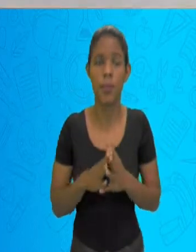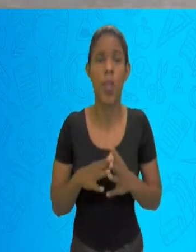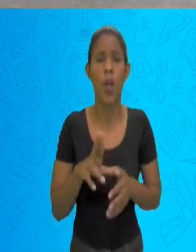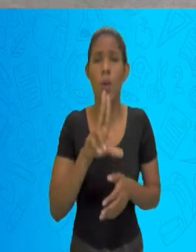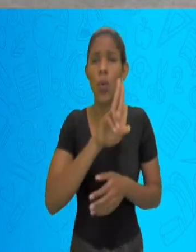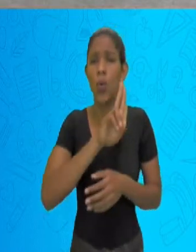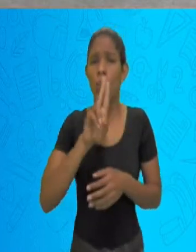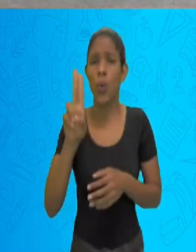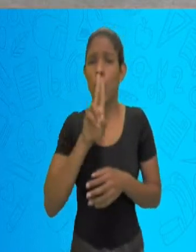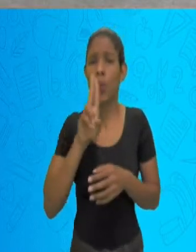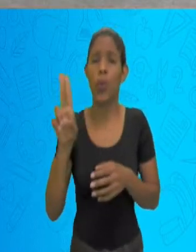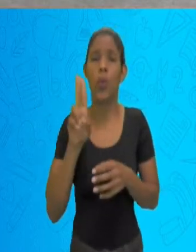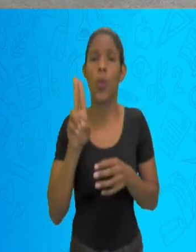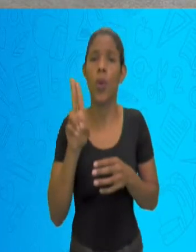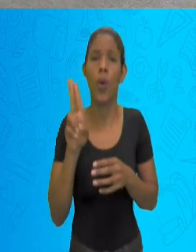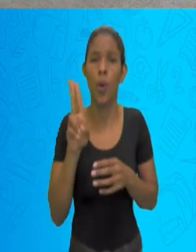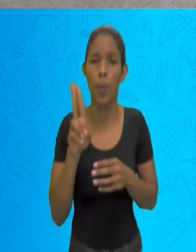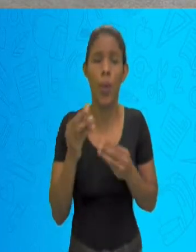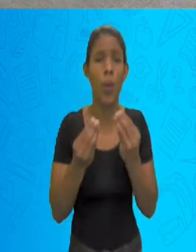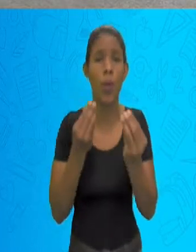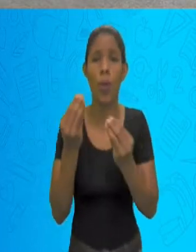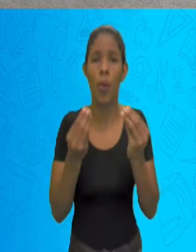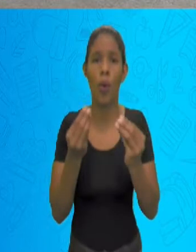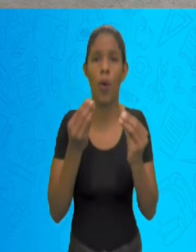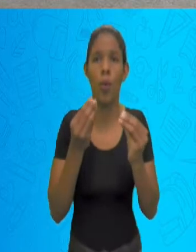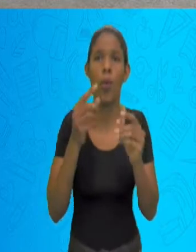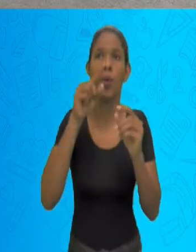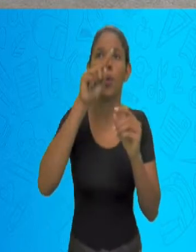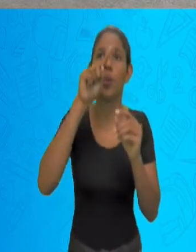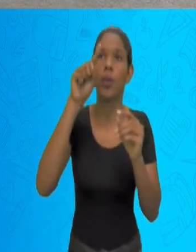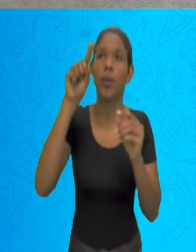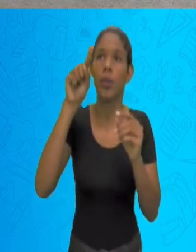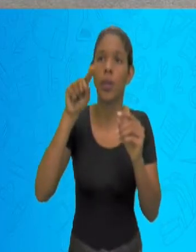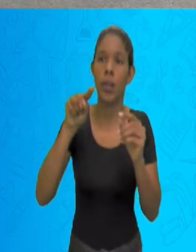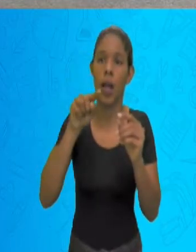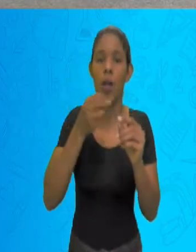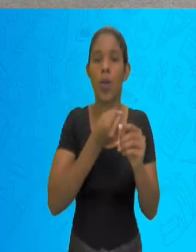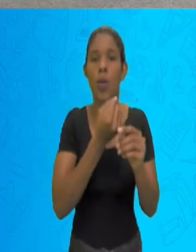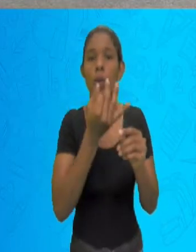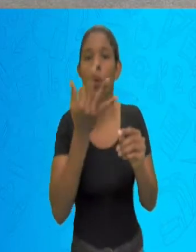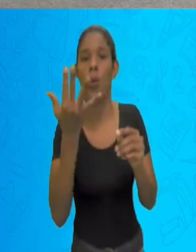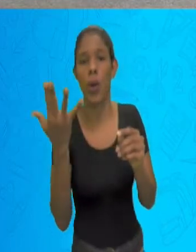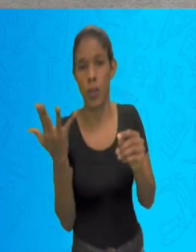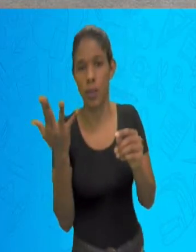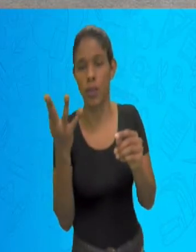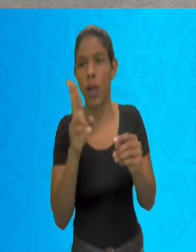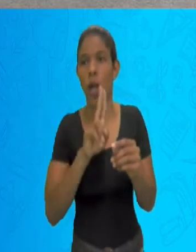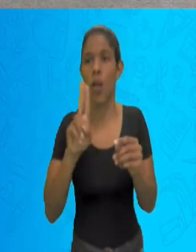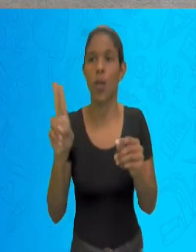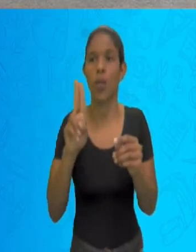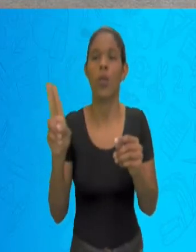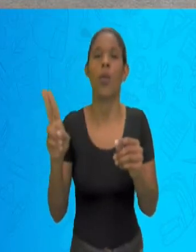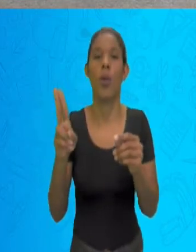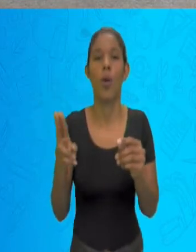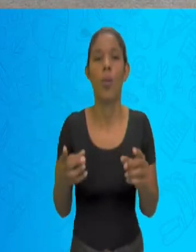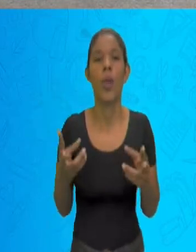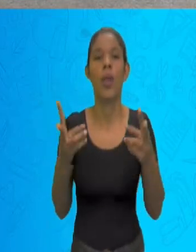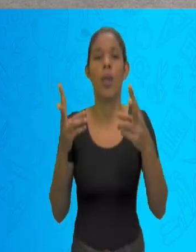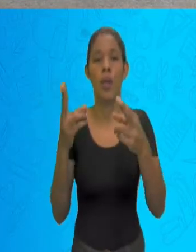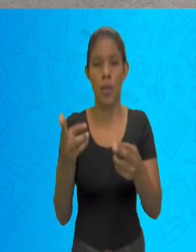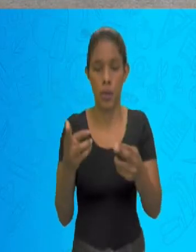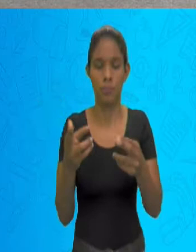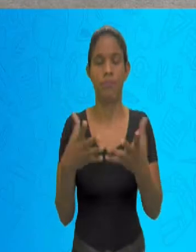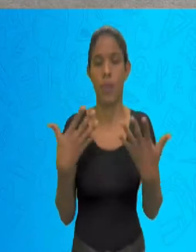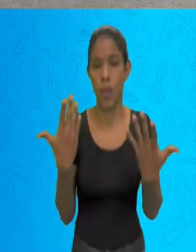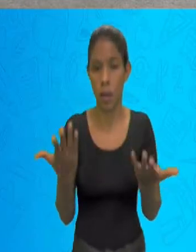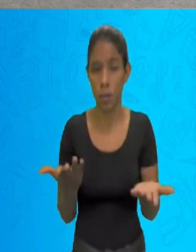nomes são dados de acordo com os lados que elas possuem. Essas figuras, vocês começam a aprendê-las lá